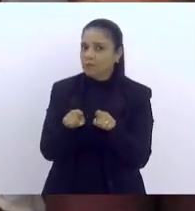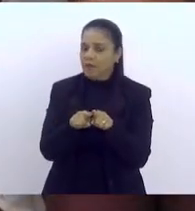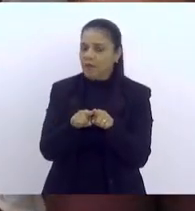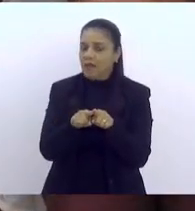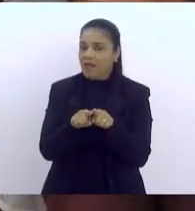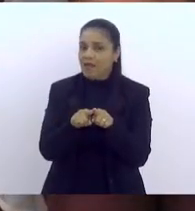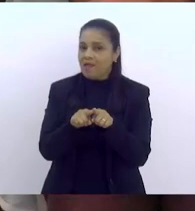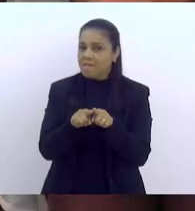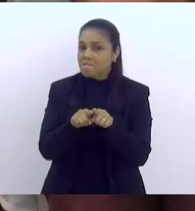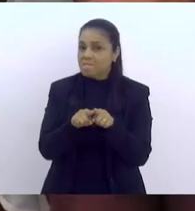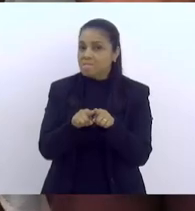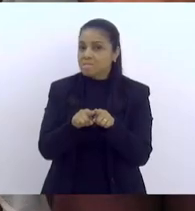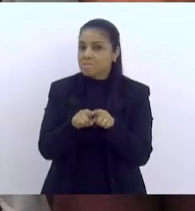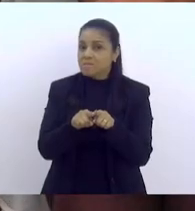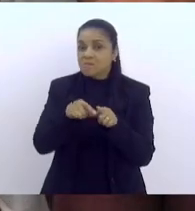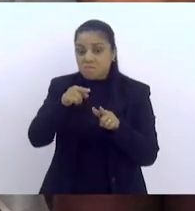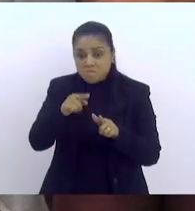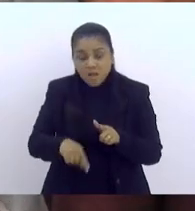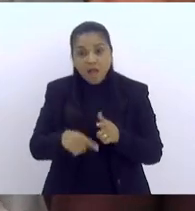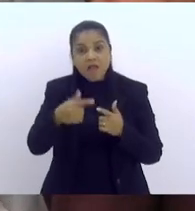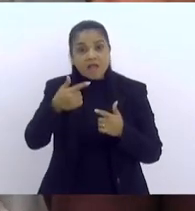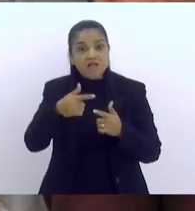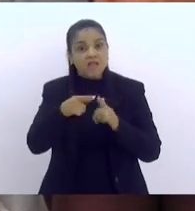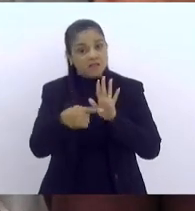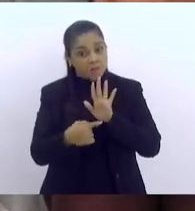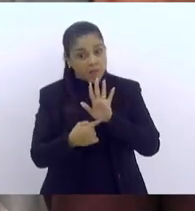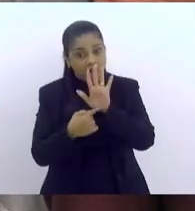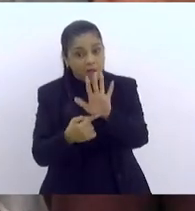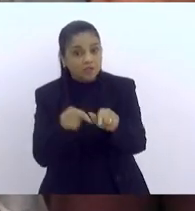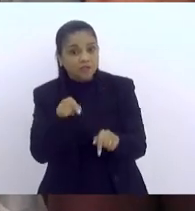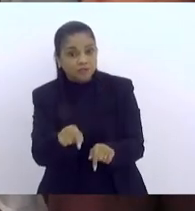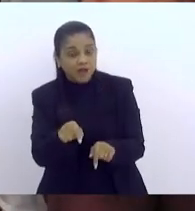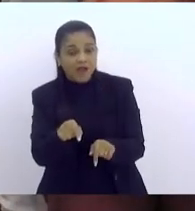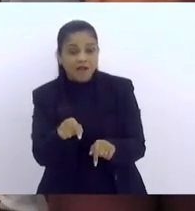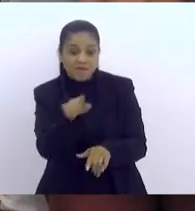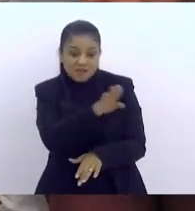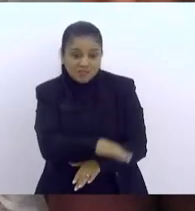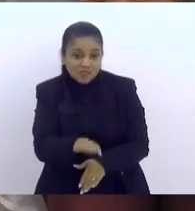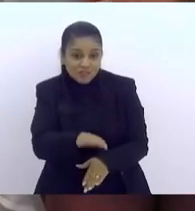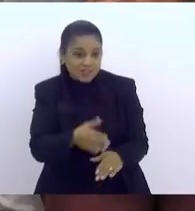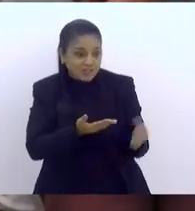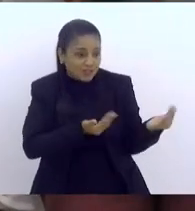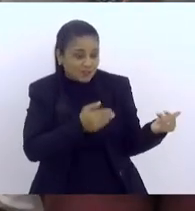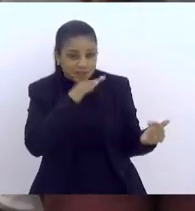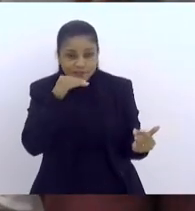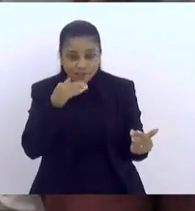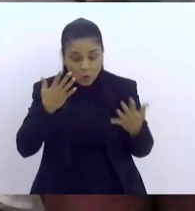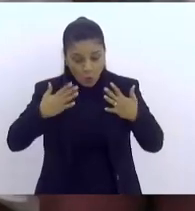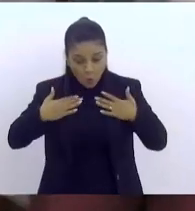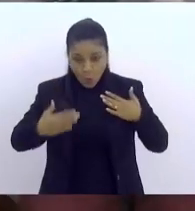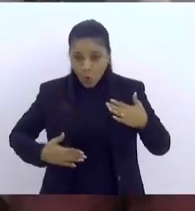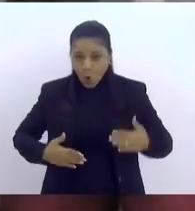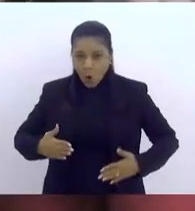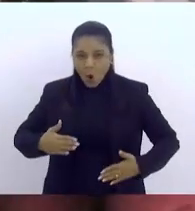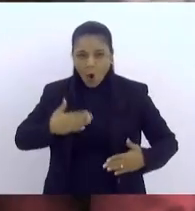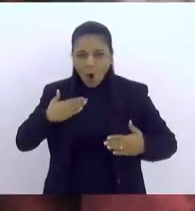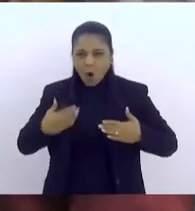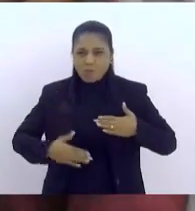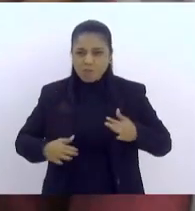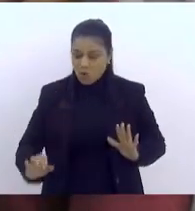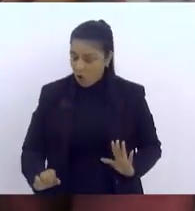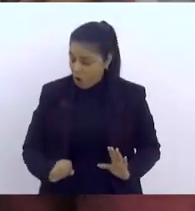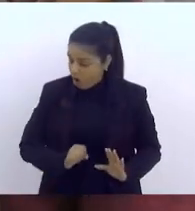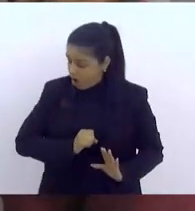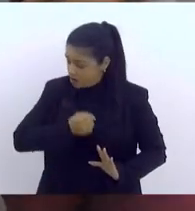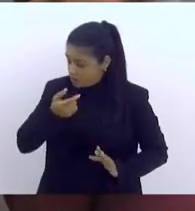contar a exposição para as nossas crianças e adolescentes. Usar o corpo para fazer baixaria, para fazer coisas